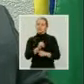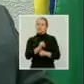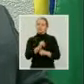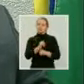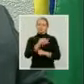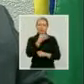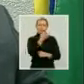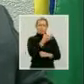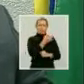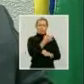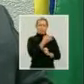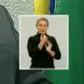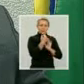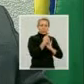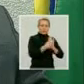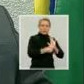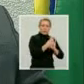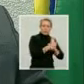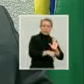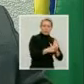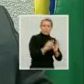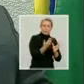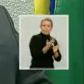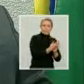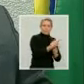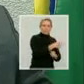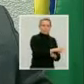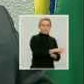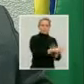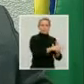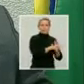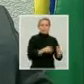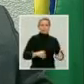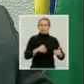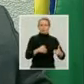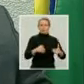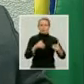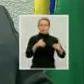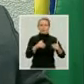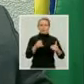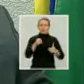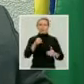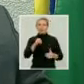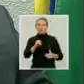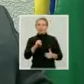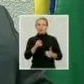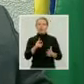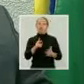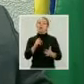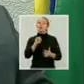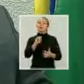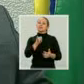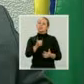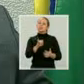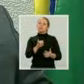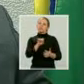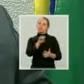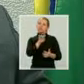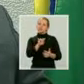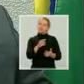MEC se der certo vai se dar a partir desse desse ato